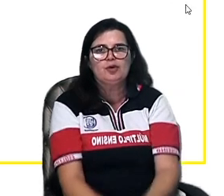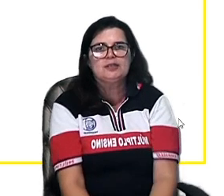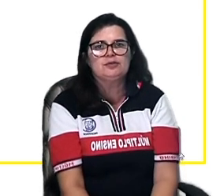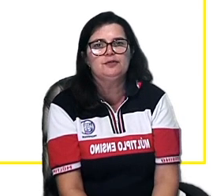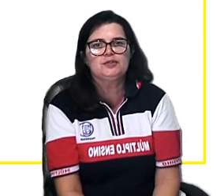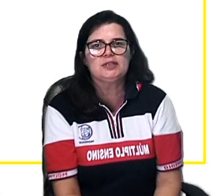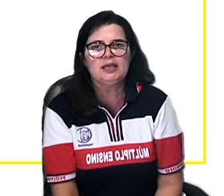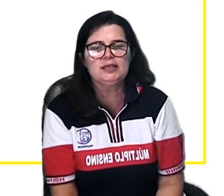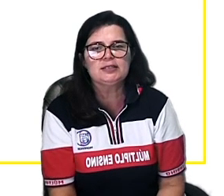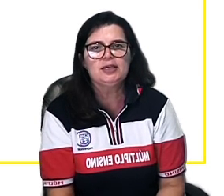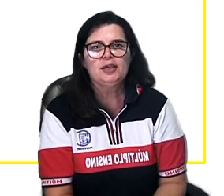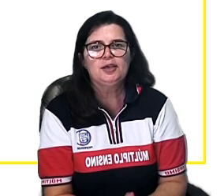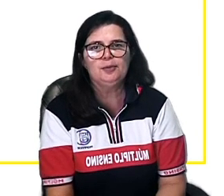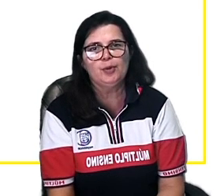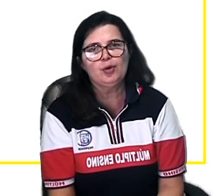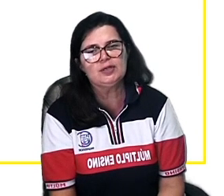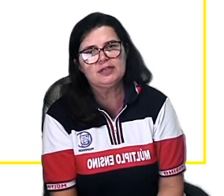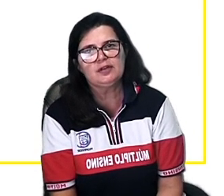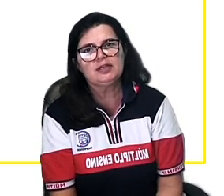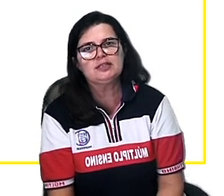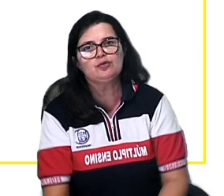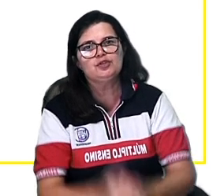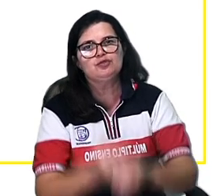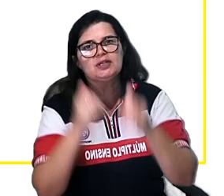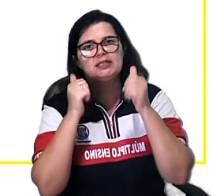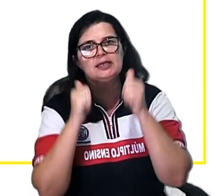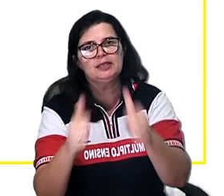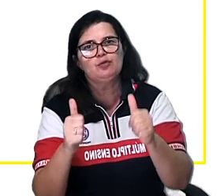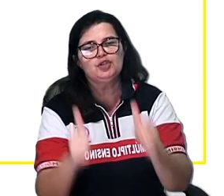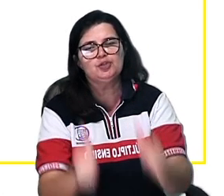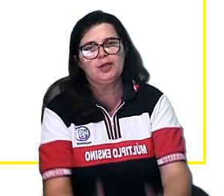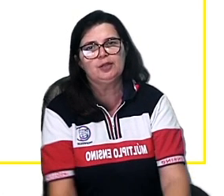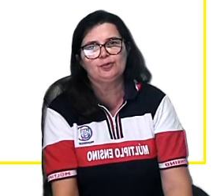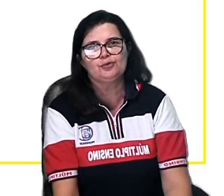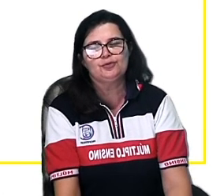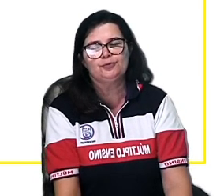Beijinho no coração de vocês e boas avaliações e um excelente quiz para todos.